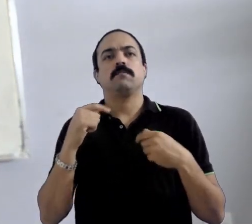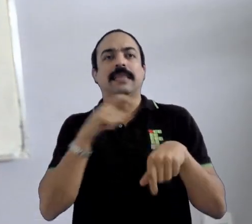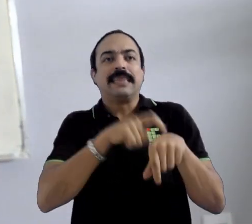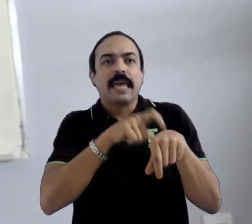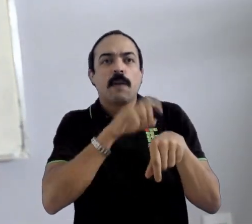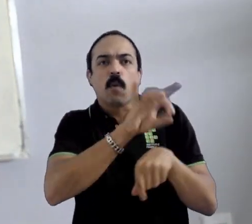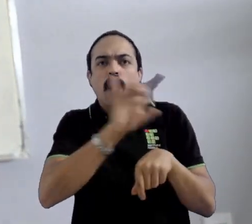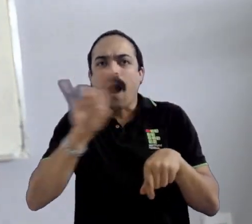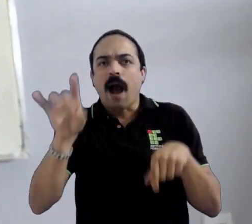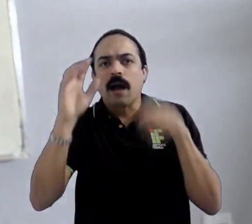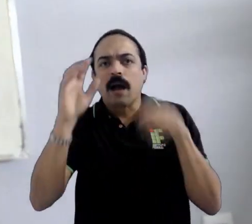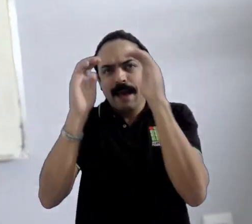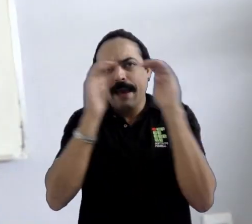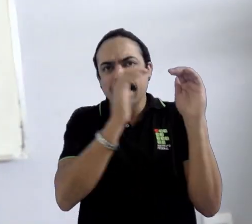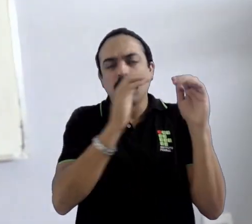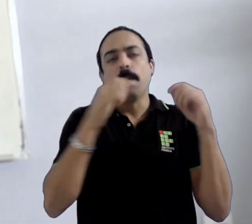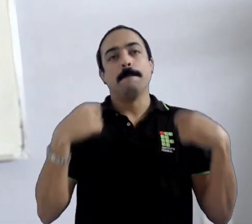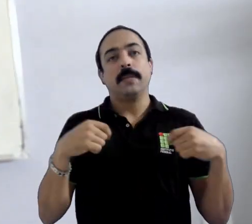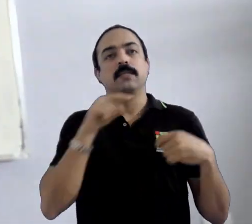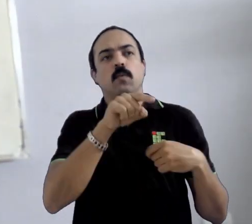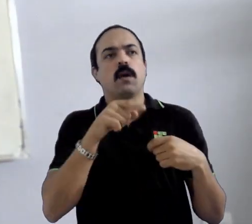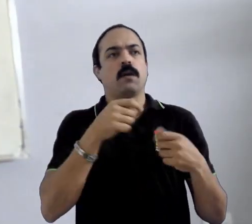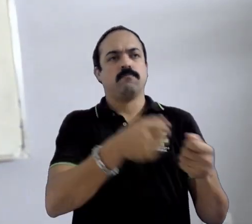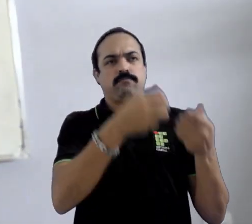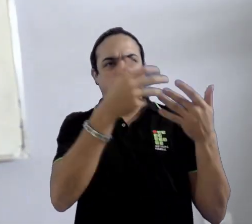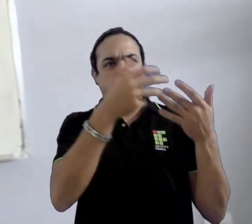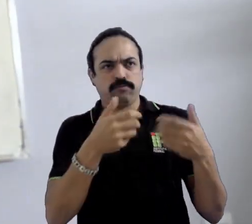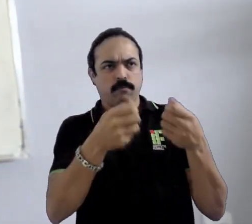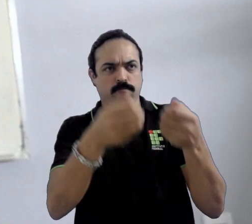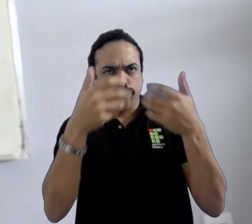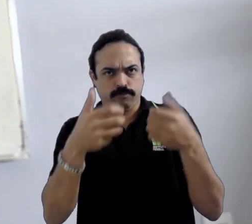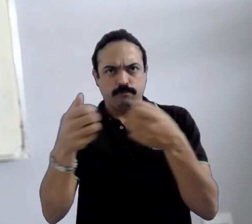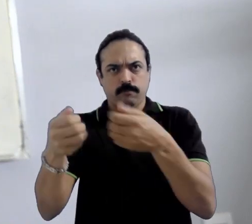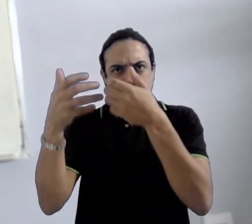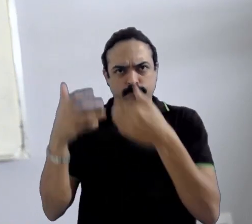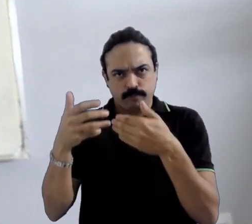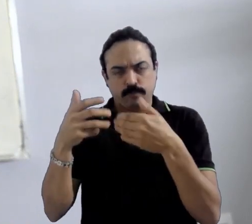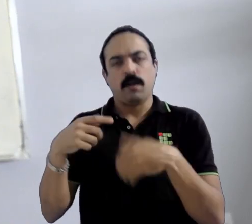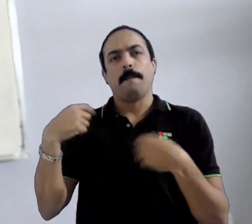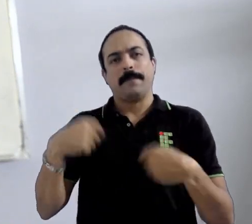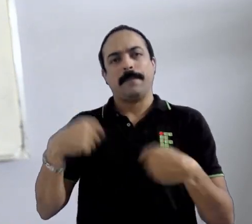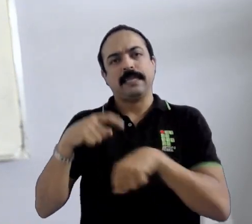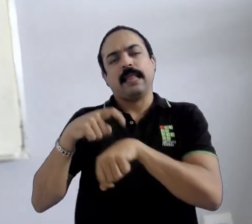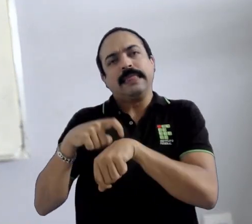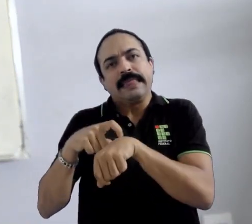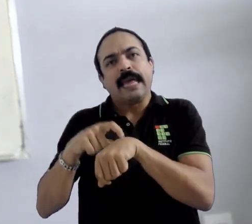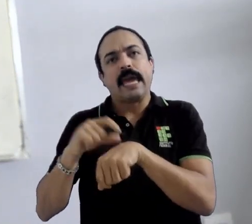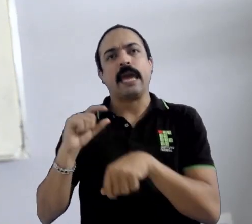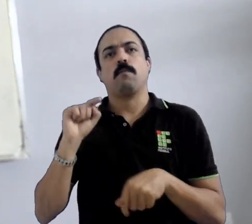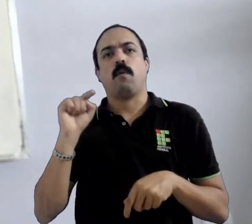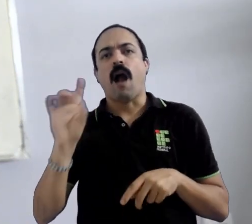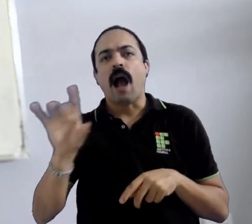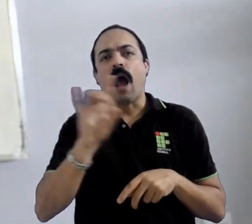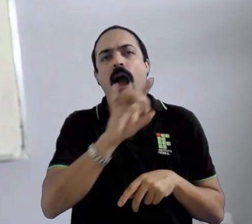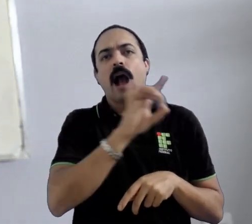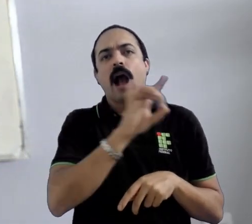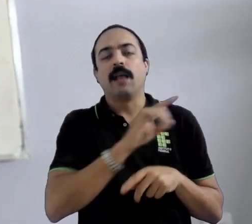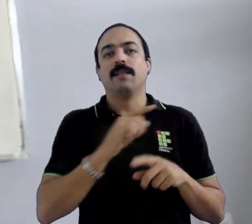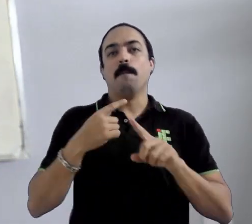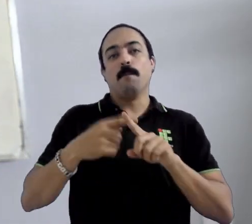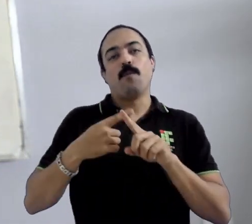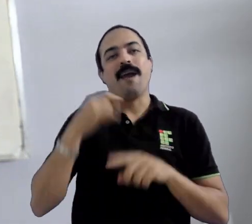precisa, de alguma maneira, estabelecer um tempo máximo para que a gente não passe muito tempo em reuniões e, com isso,